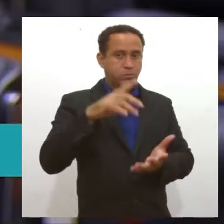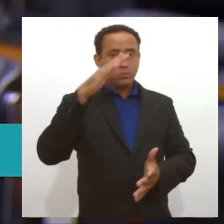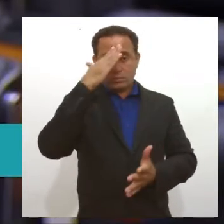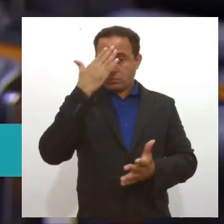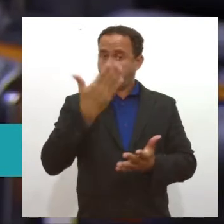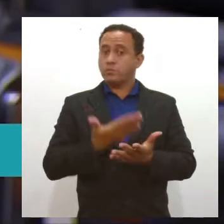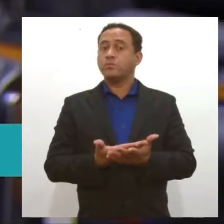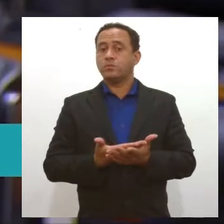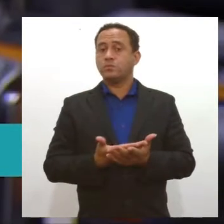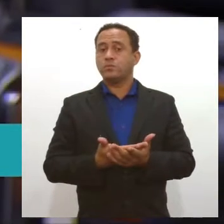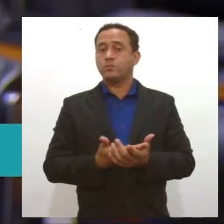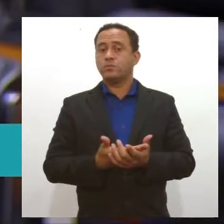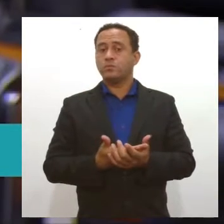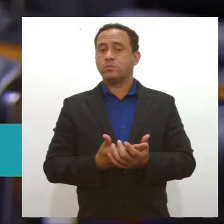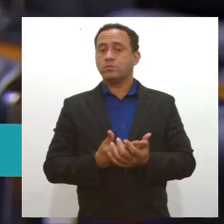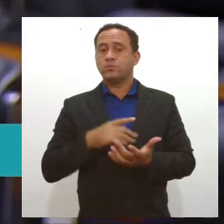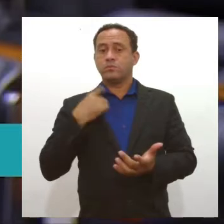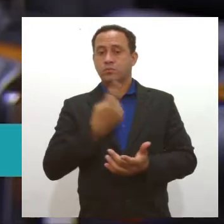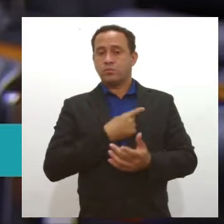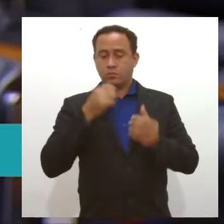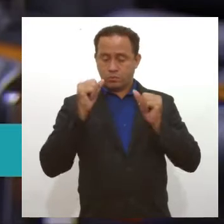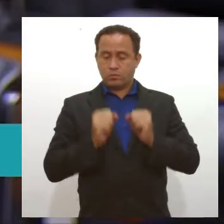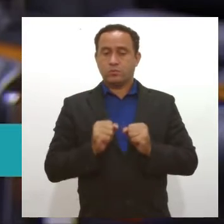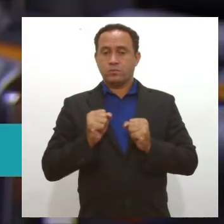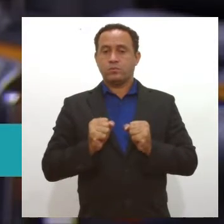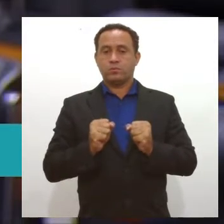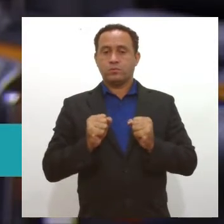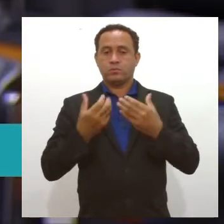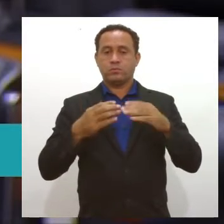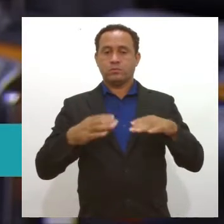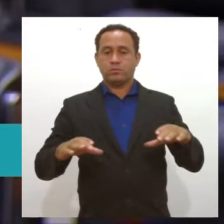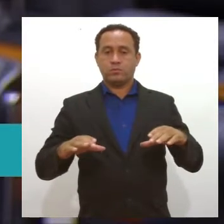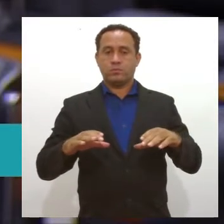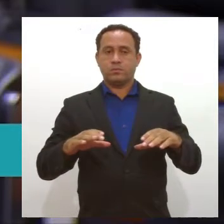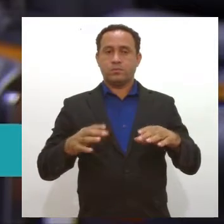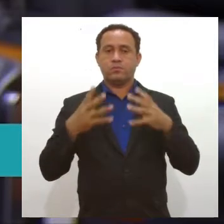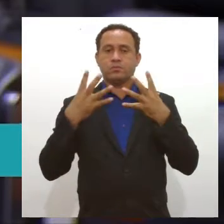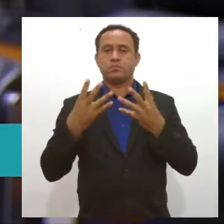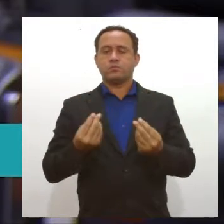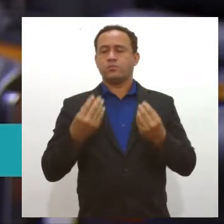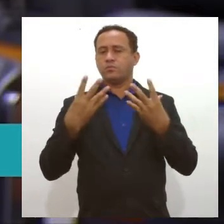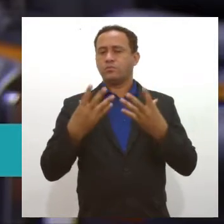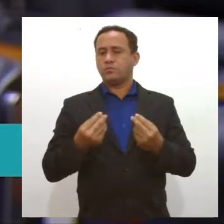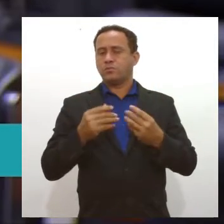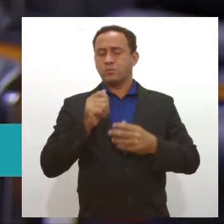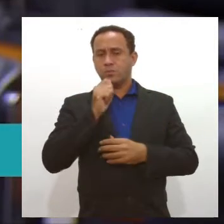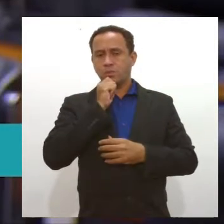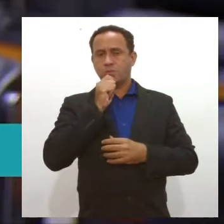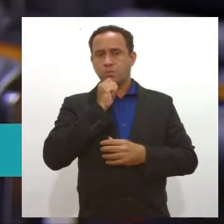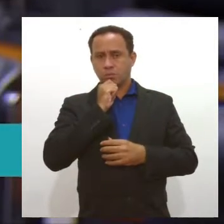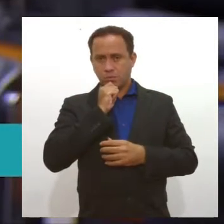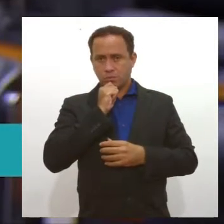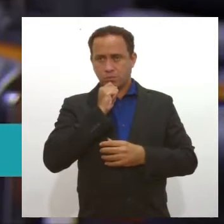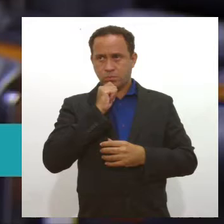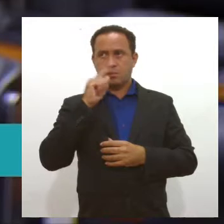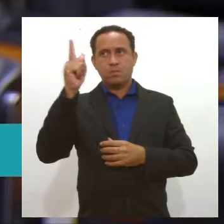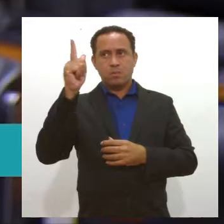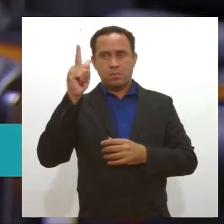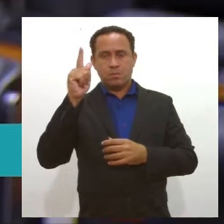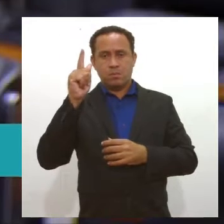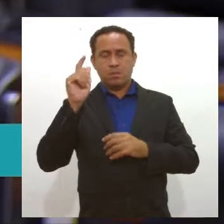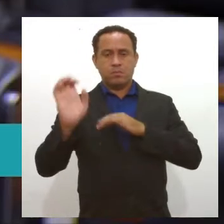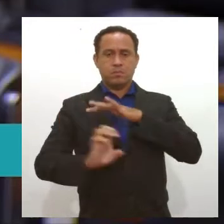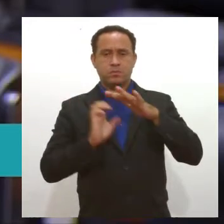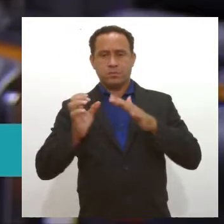certeza que vamos poder comemorar ainda muitos IPOs na Bolsa de Valores de